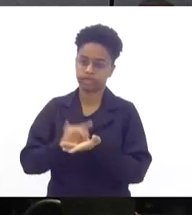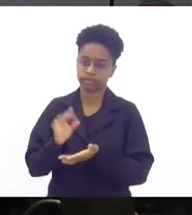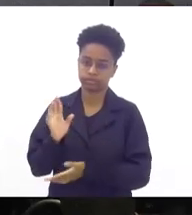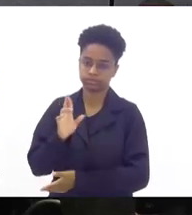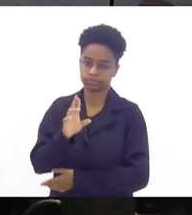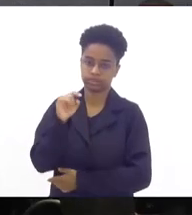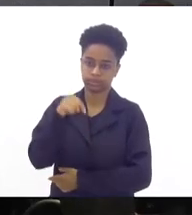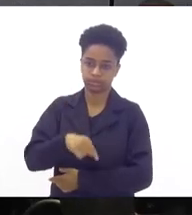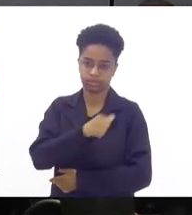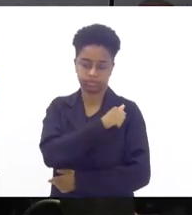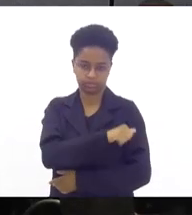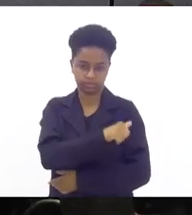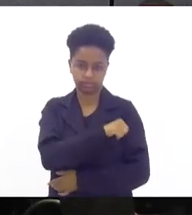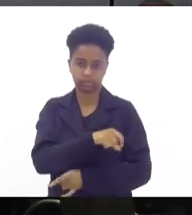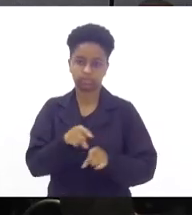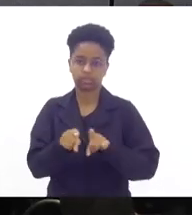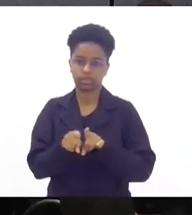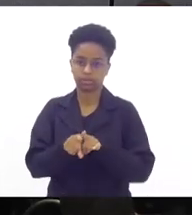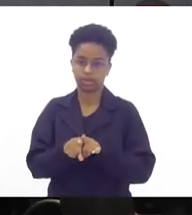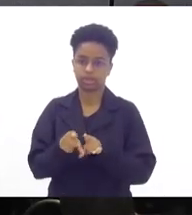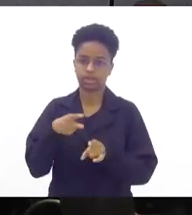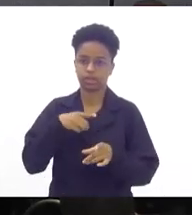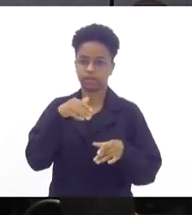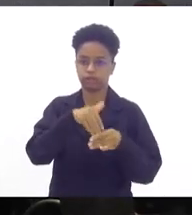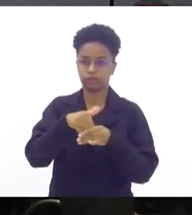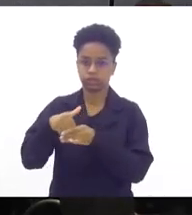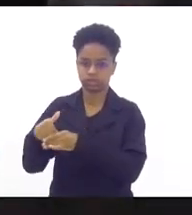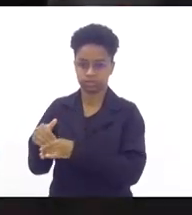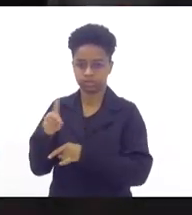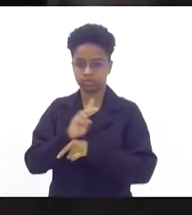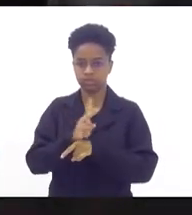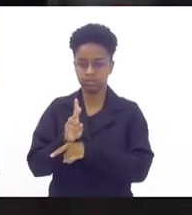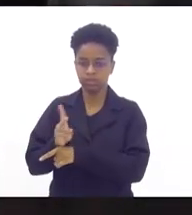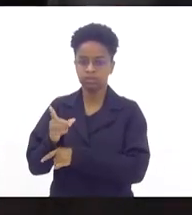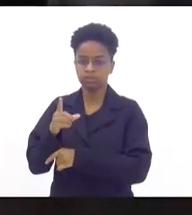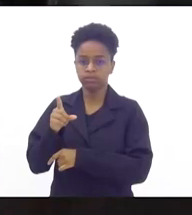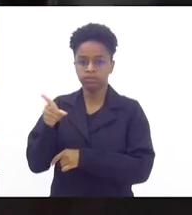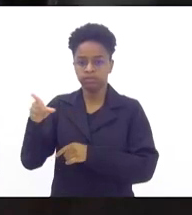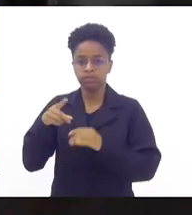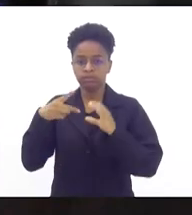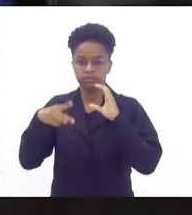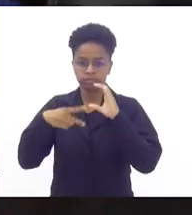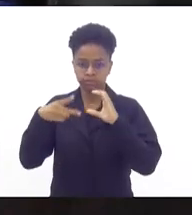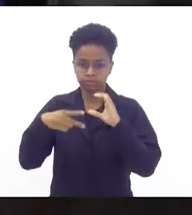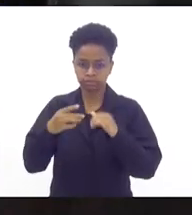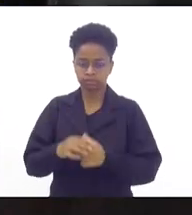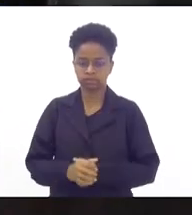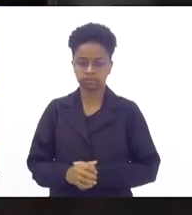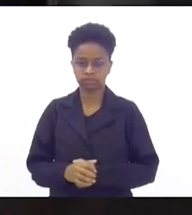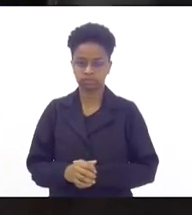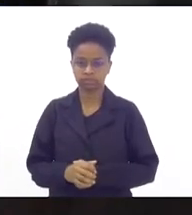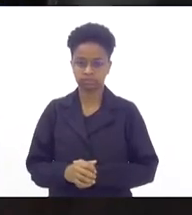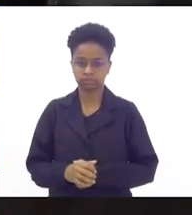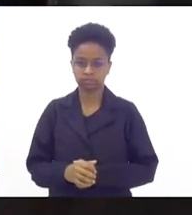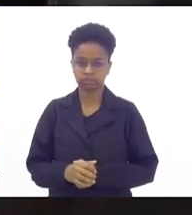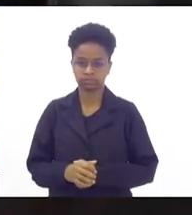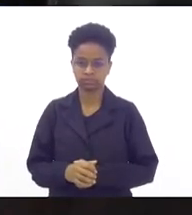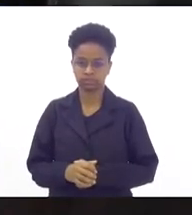Janeiro e tem a votação da guarda na Câmara Municipal Eu